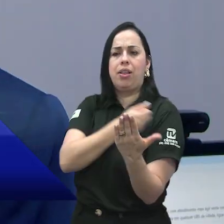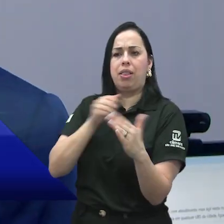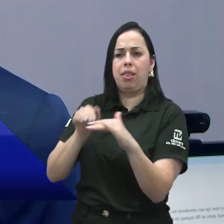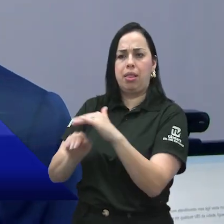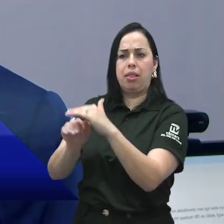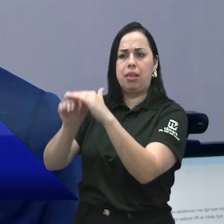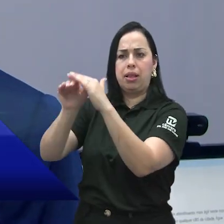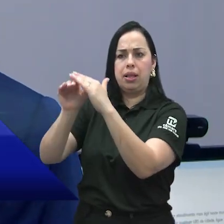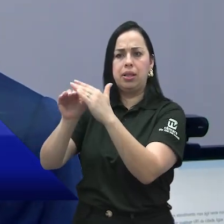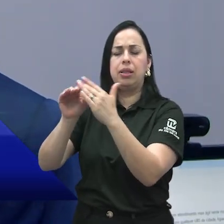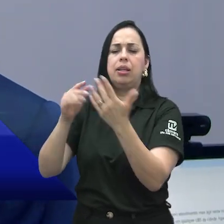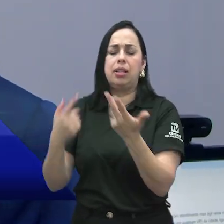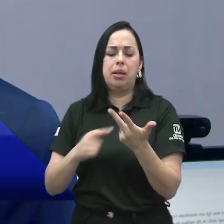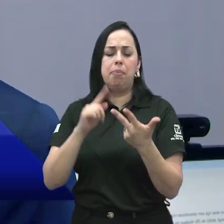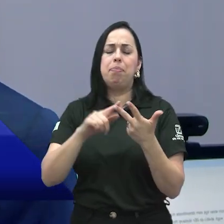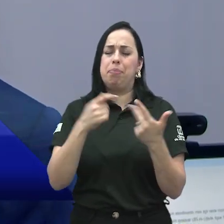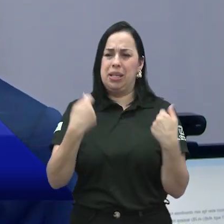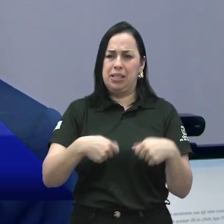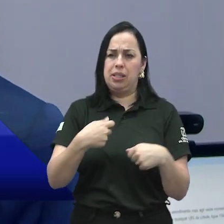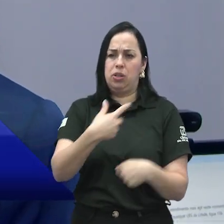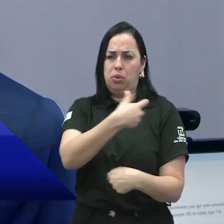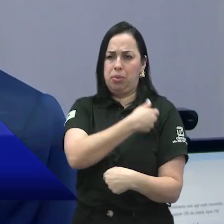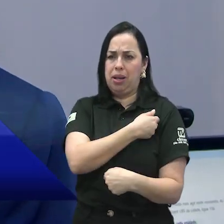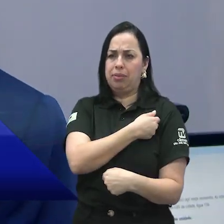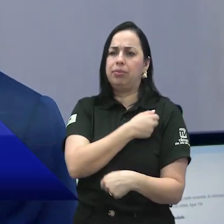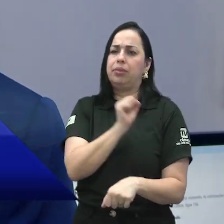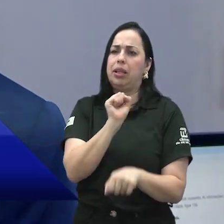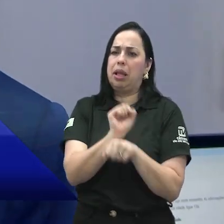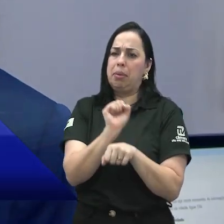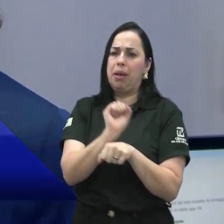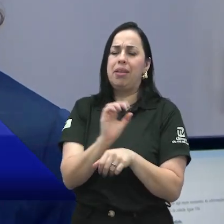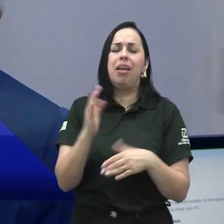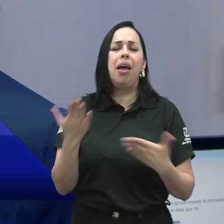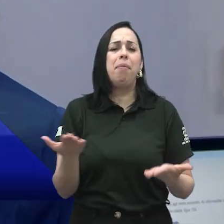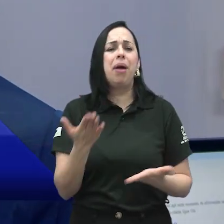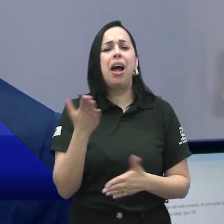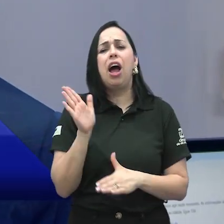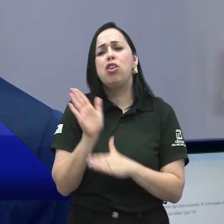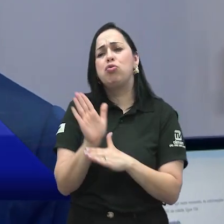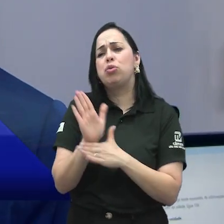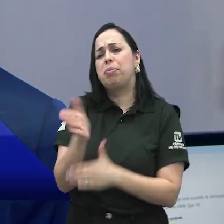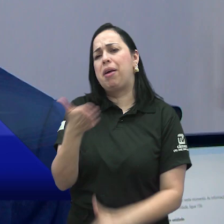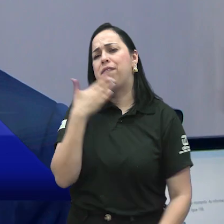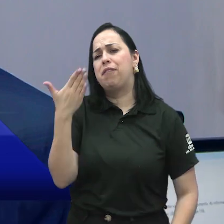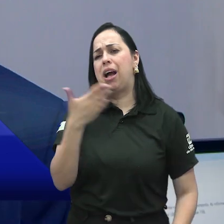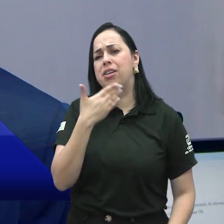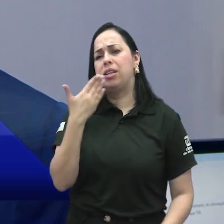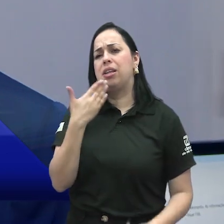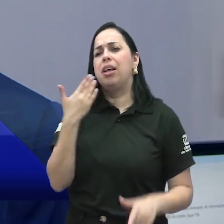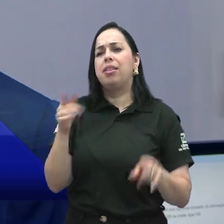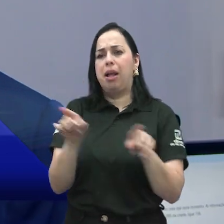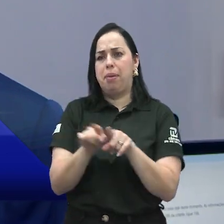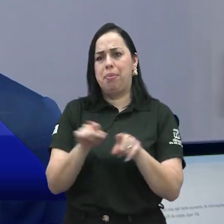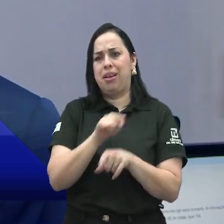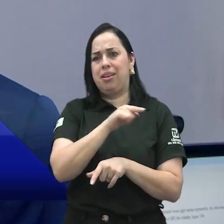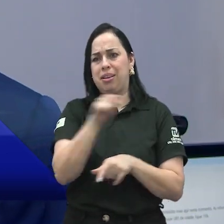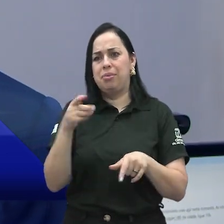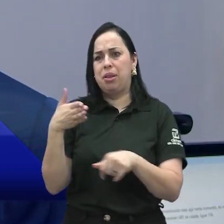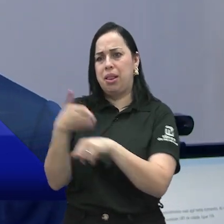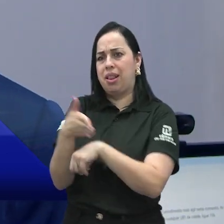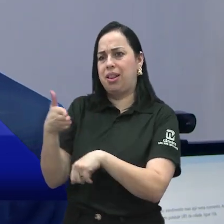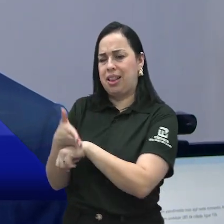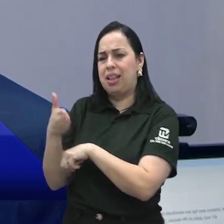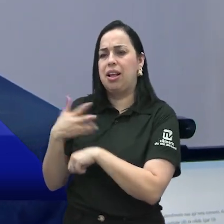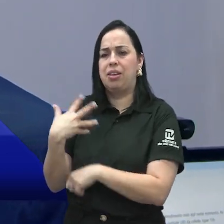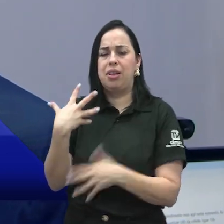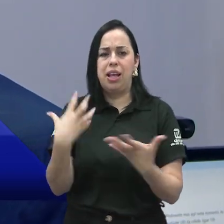ver o imunizante que ele está precisando e o tempo de espera. Isso traz praticidade, facilidade e amplia o acesso dos